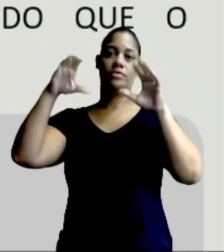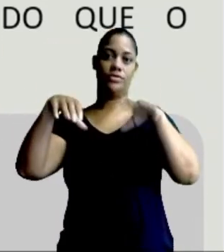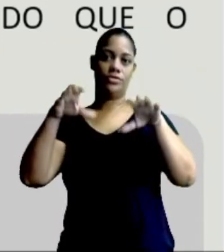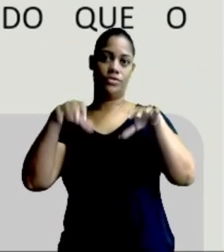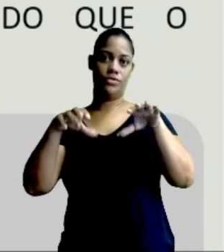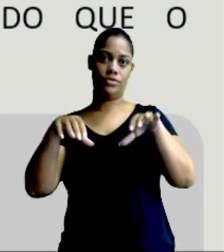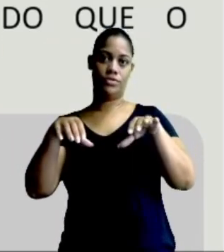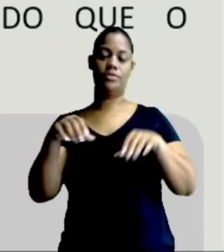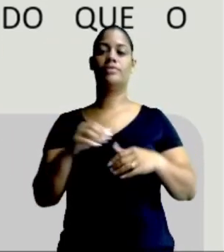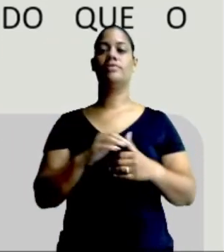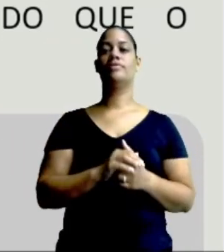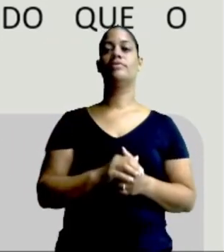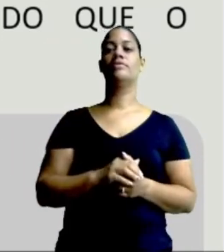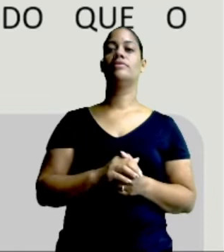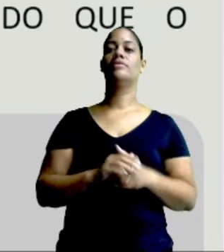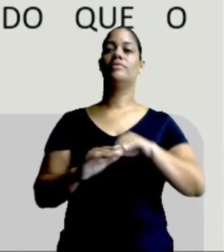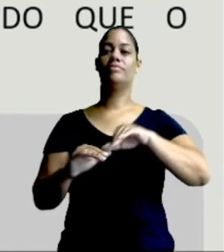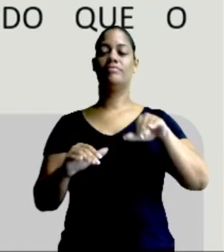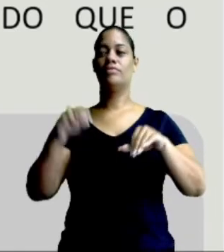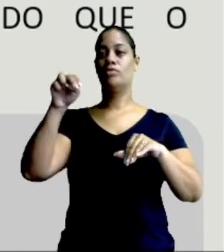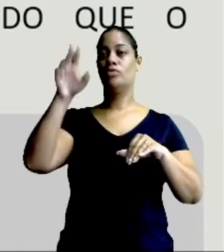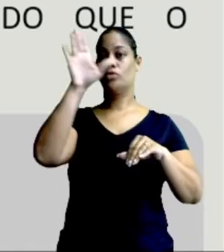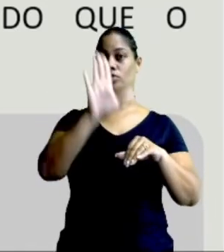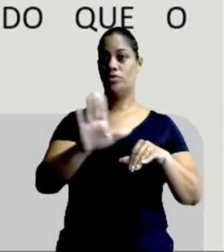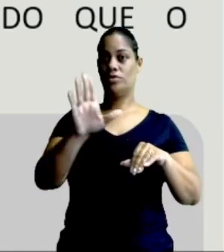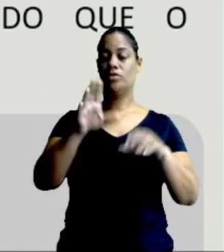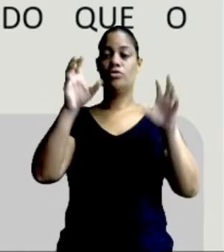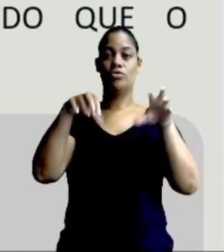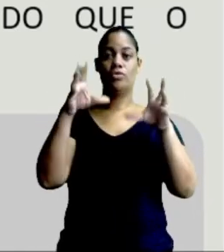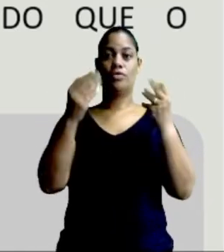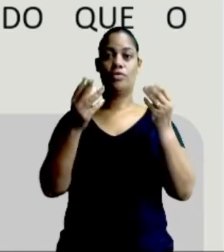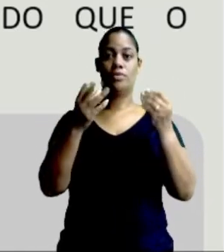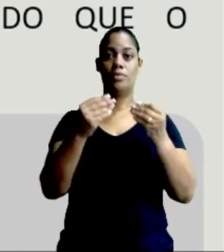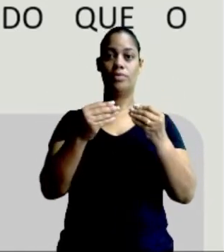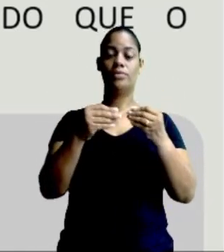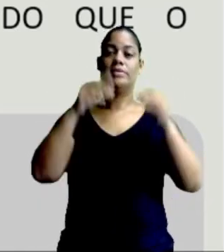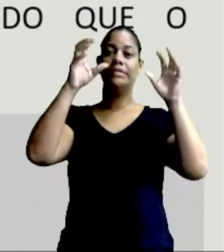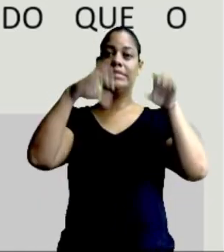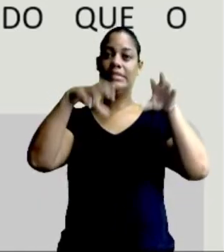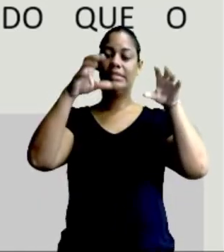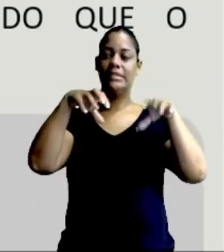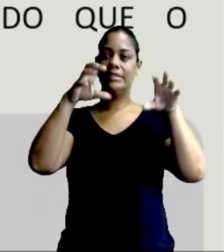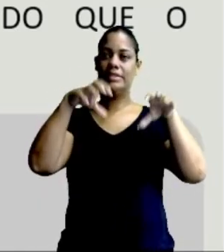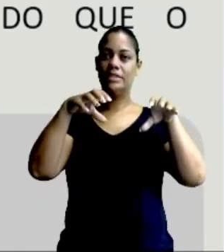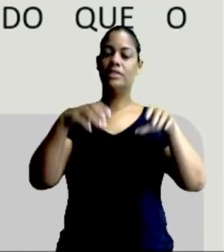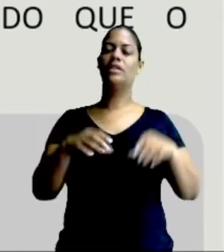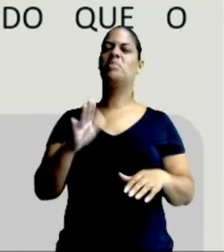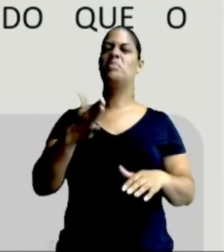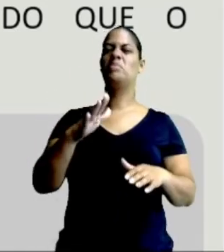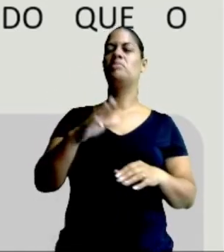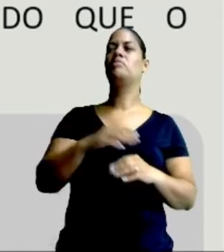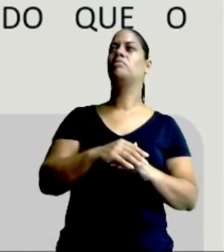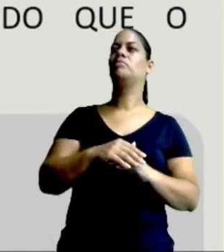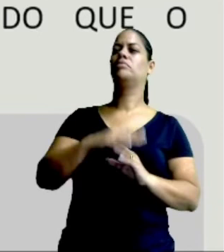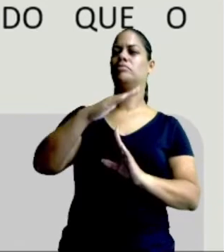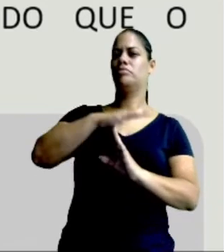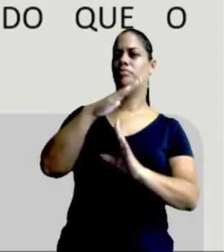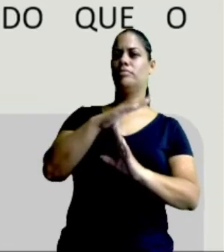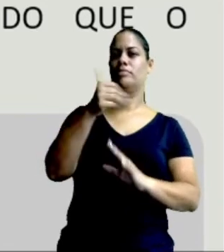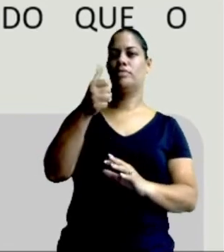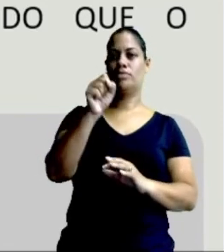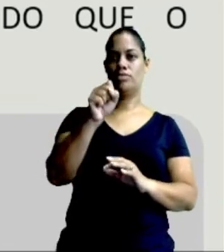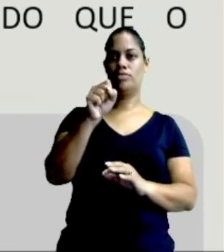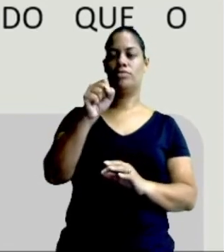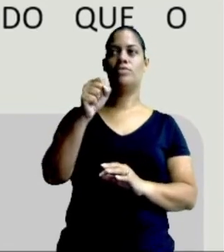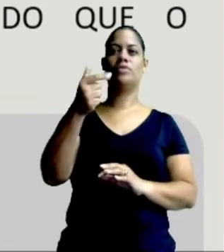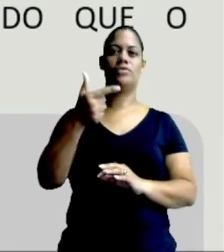litoral nordestino, em que chove mais no inverno, com temperatura de entre 18 e 20 graus